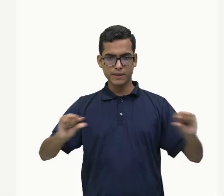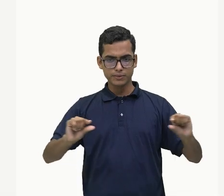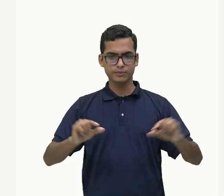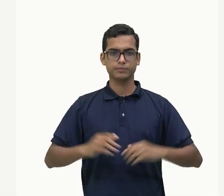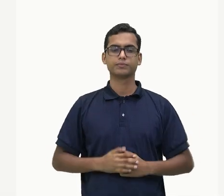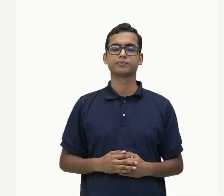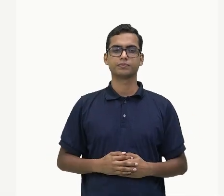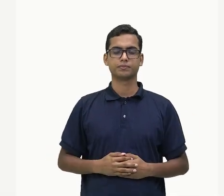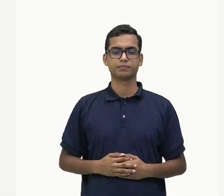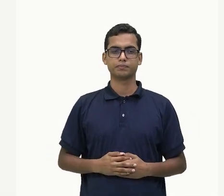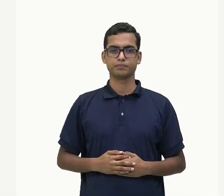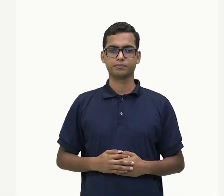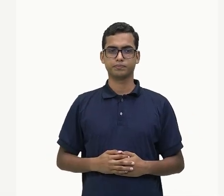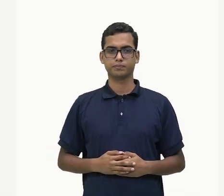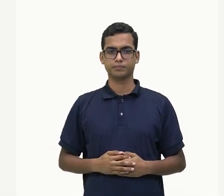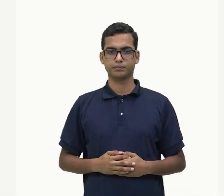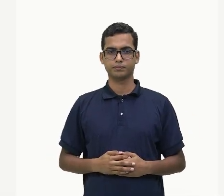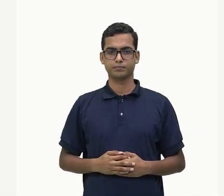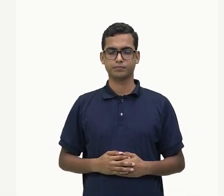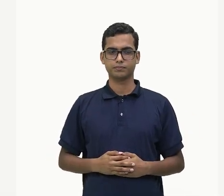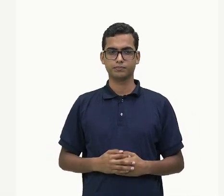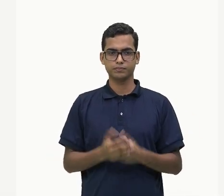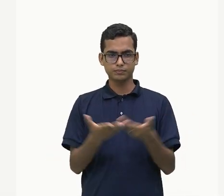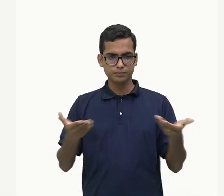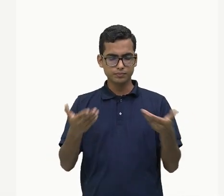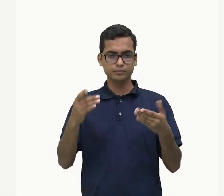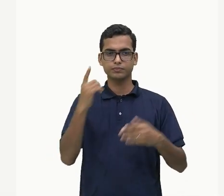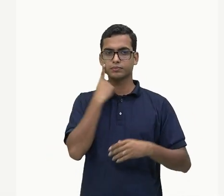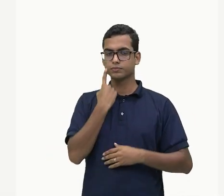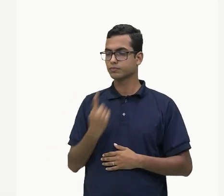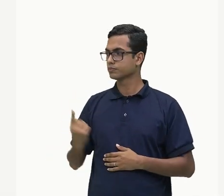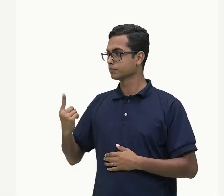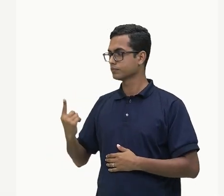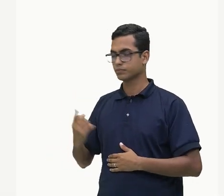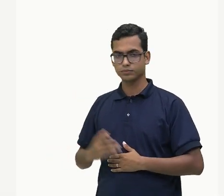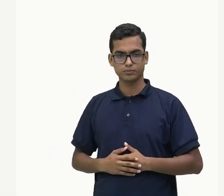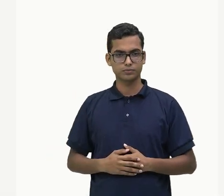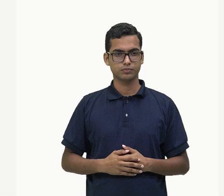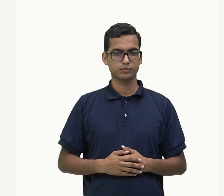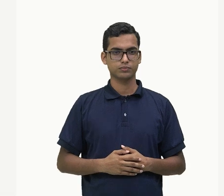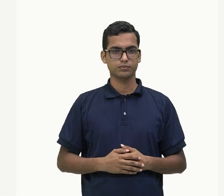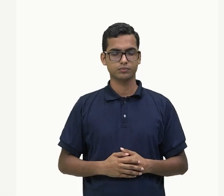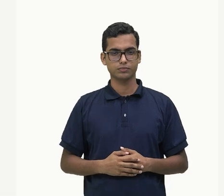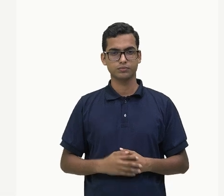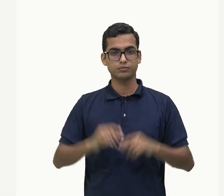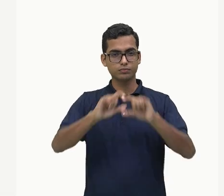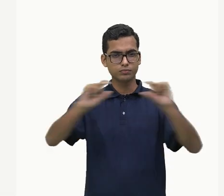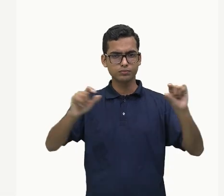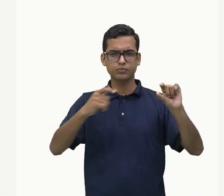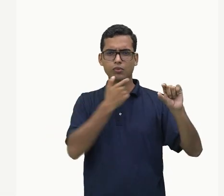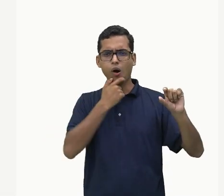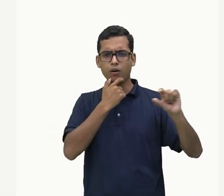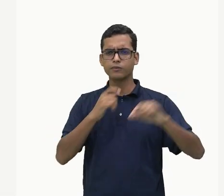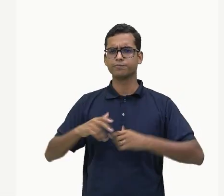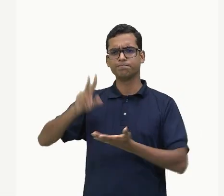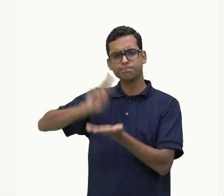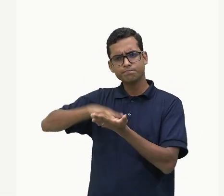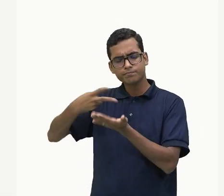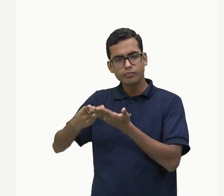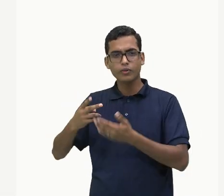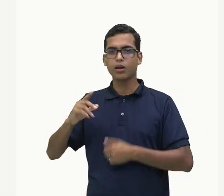was raining, estava chovendo. They went for a walk. Eles saíram, né, para dar uma caminhada, eles foram